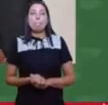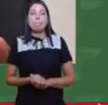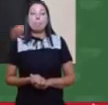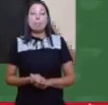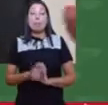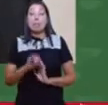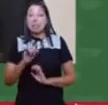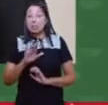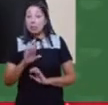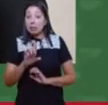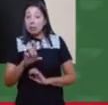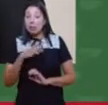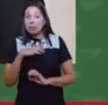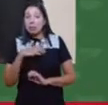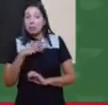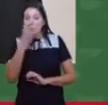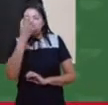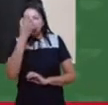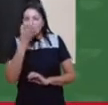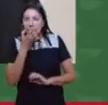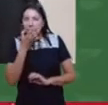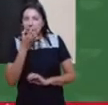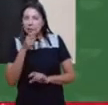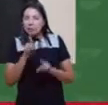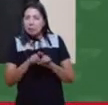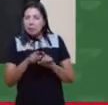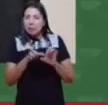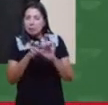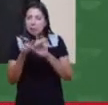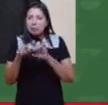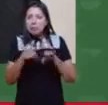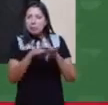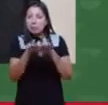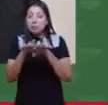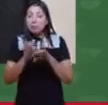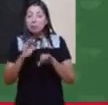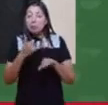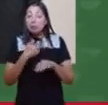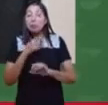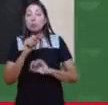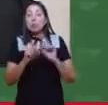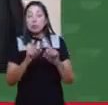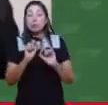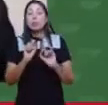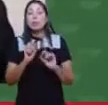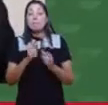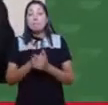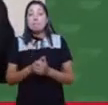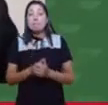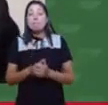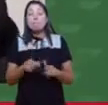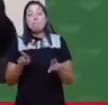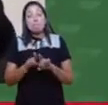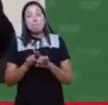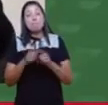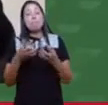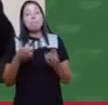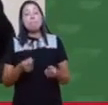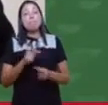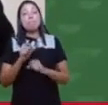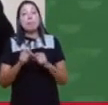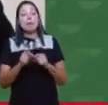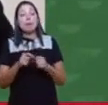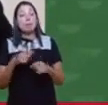Se não fosse pela gravidade do ataque à democracia, a gente poderia considerar também